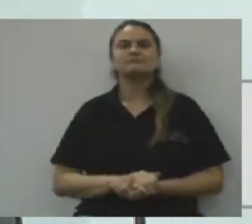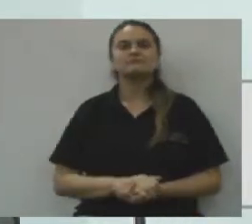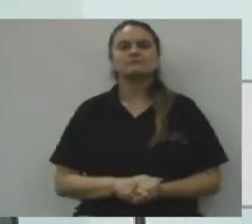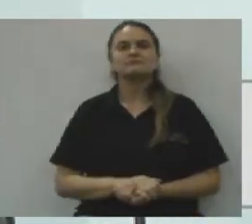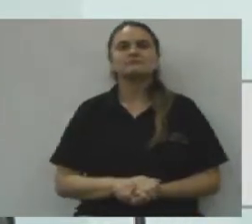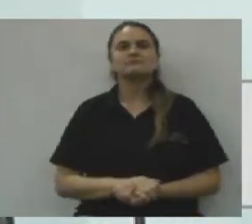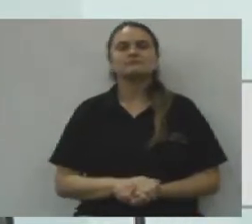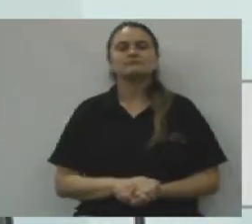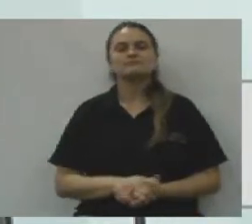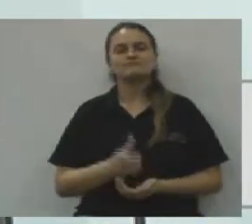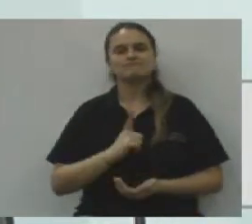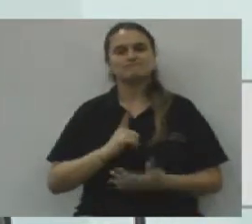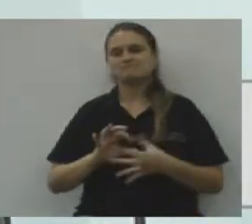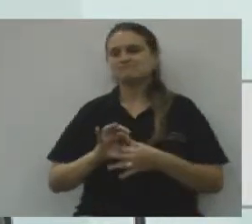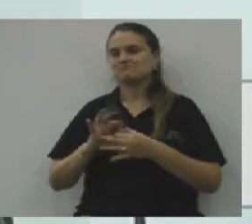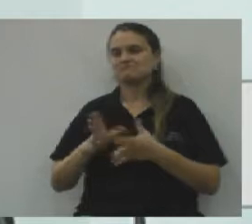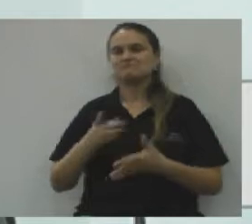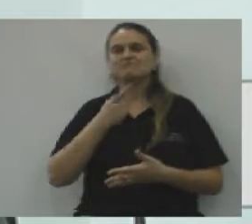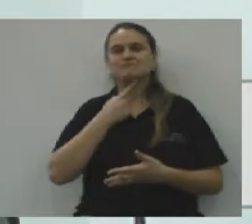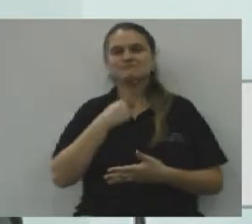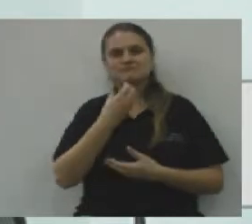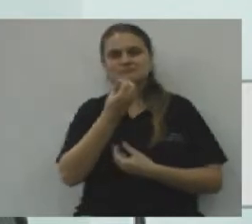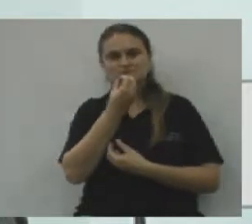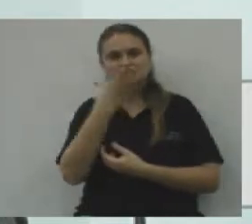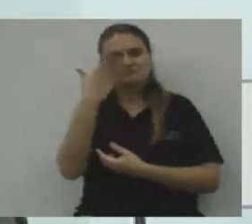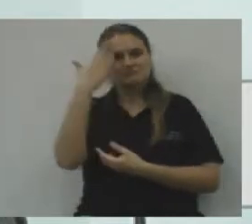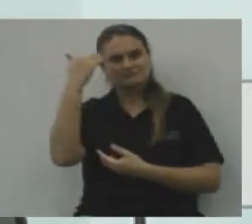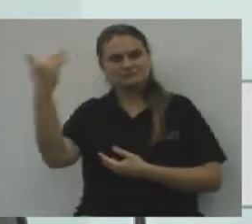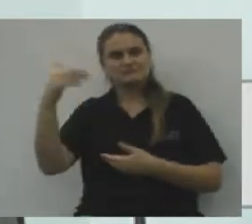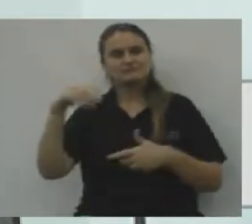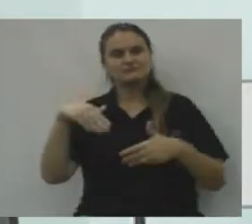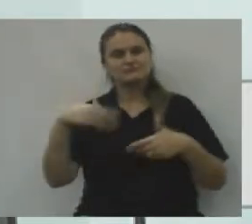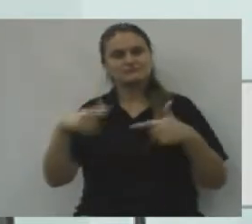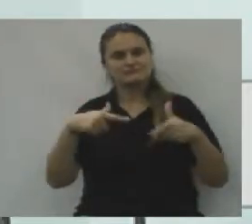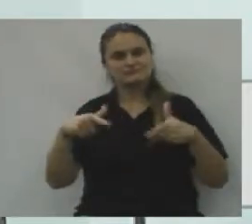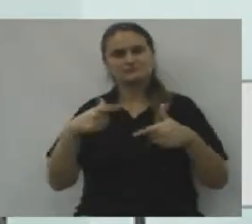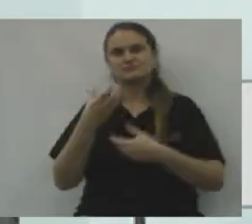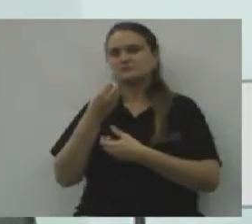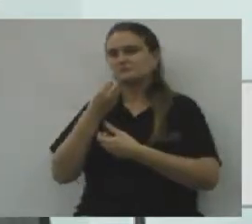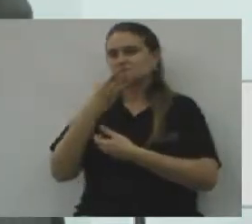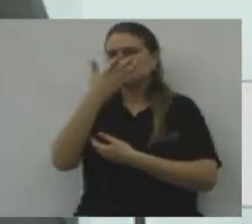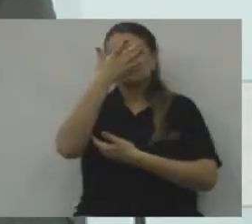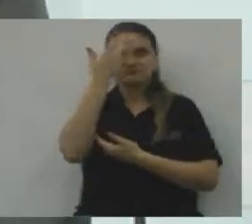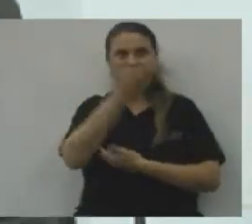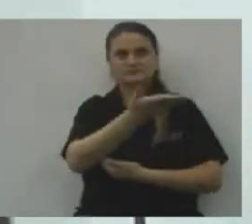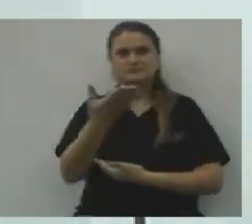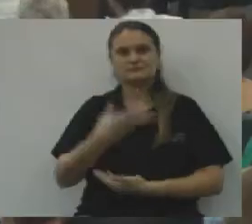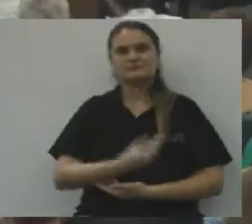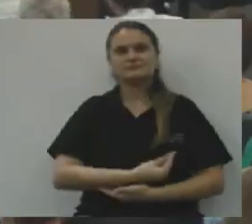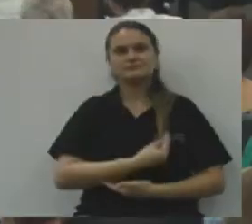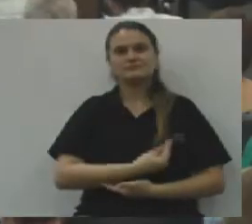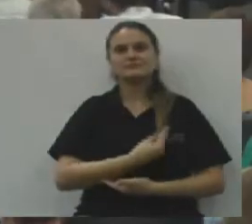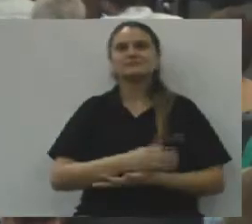presentes. Fico à disposição, desejo sucesso à continuidade dos trabalhos, saudações a todos os presentes.